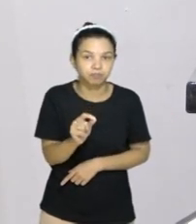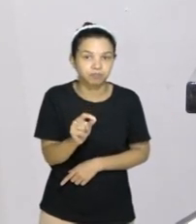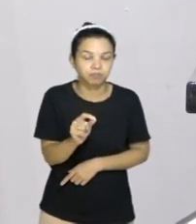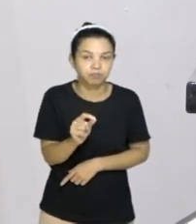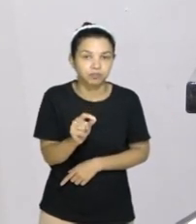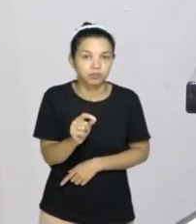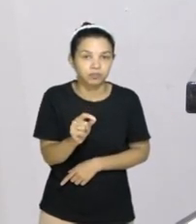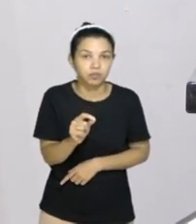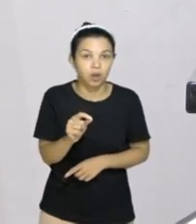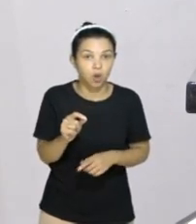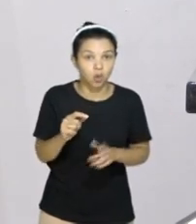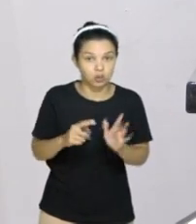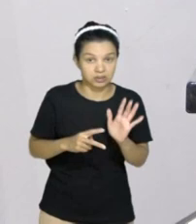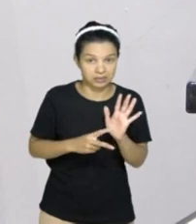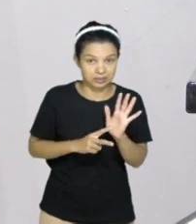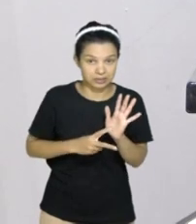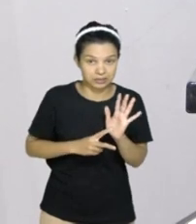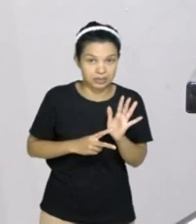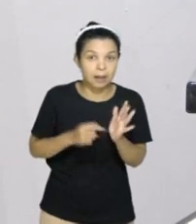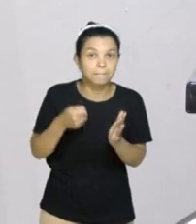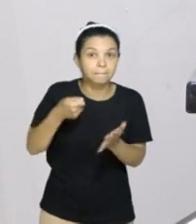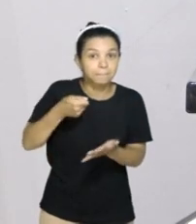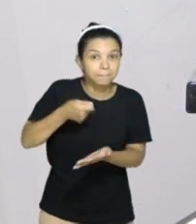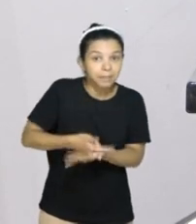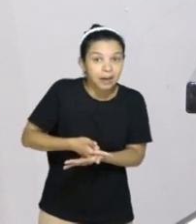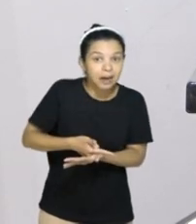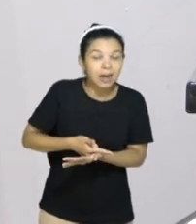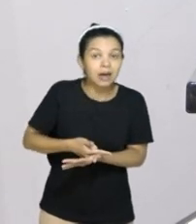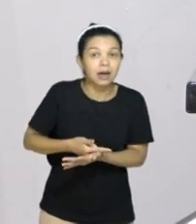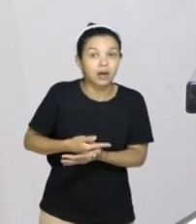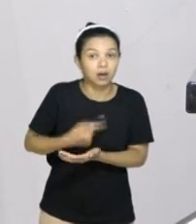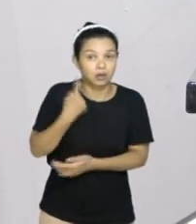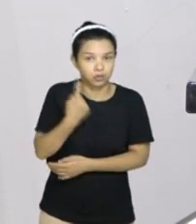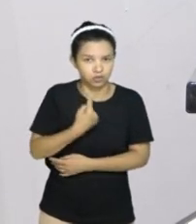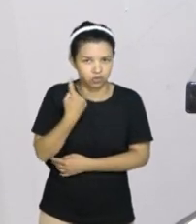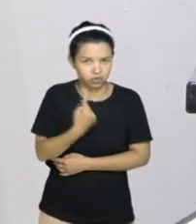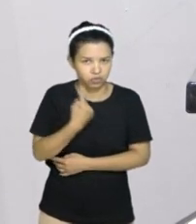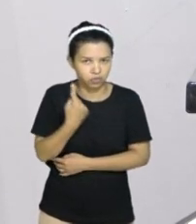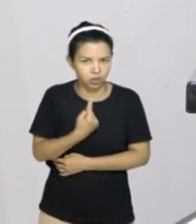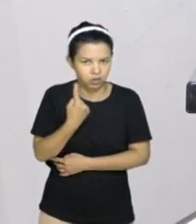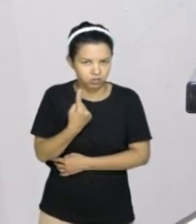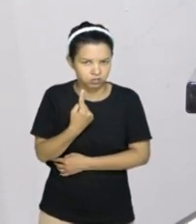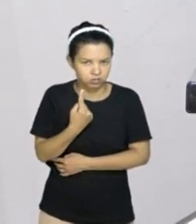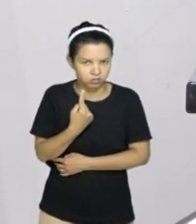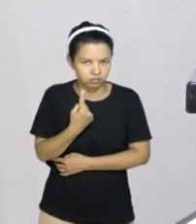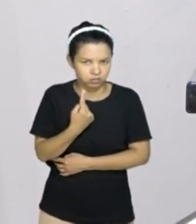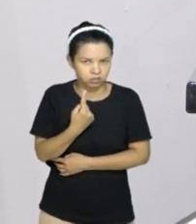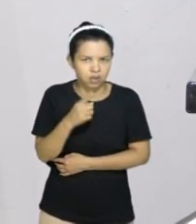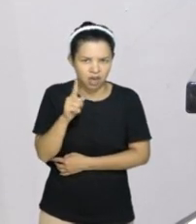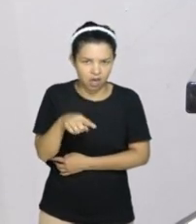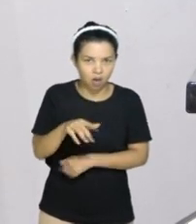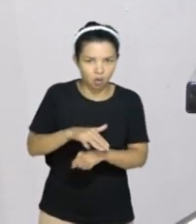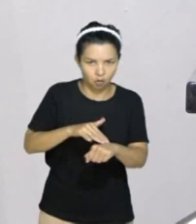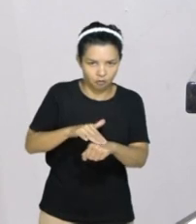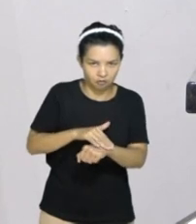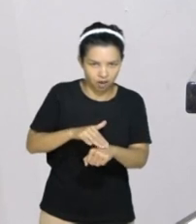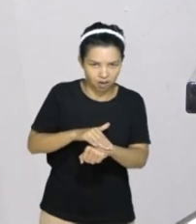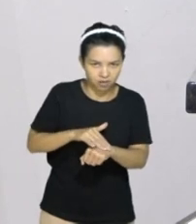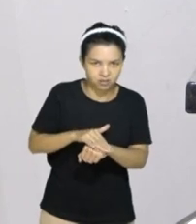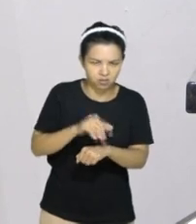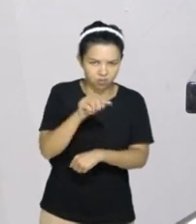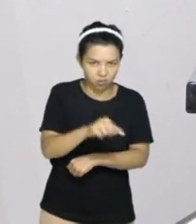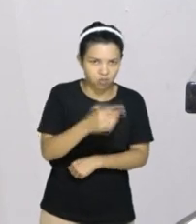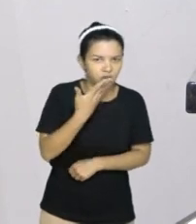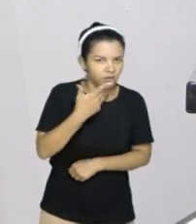o sindicato paga advogado para gente se vocês querem saber se a conversa para ter na sala de aula com uma criança cuidado com as denúncias que